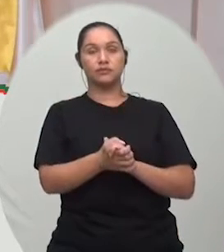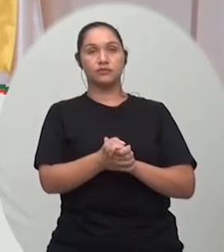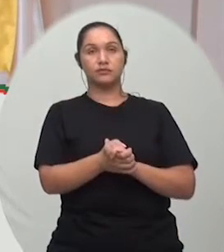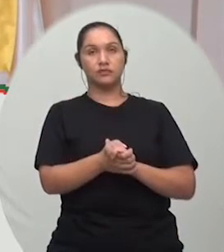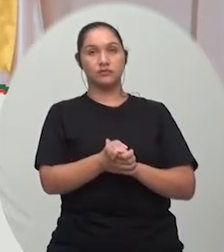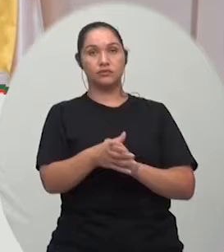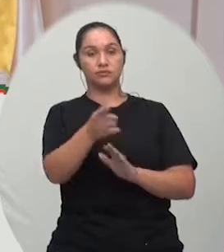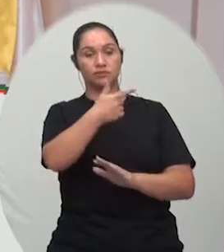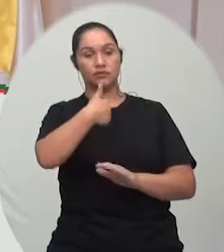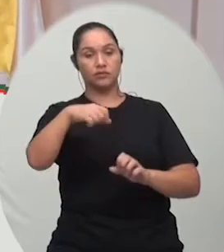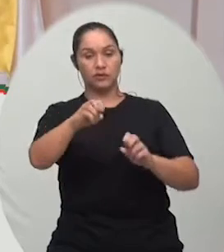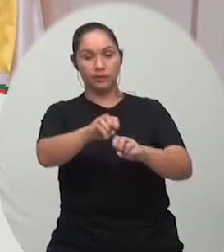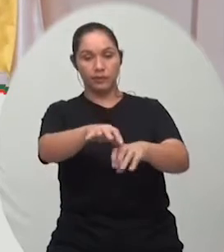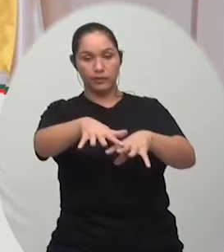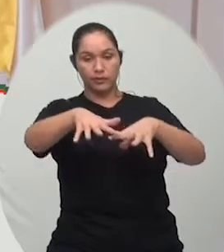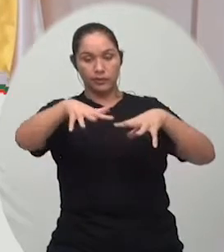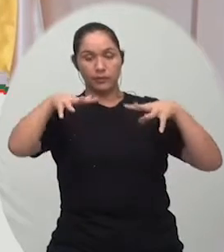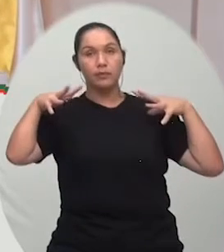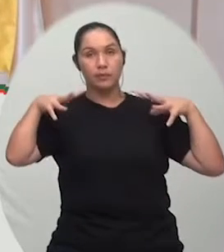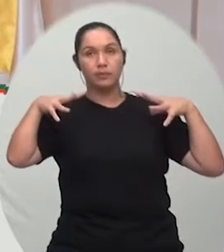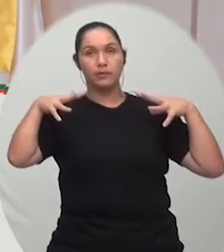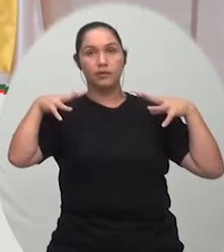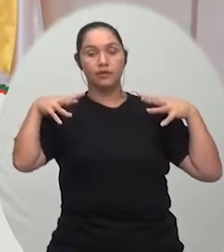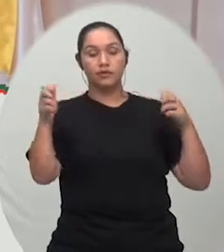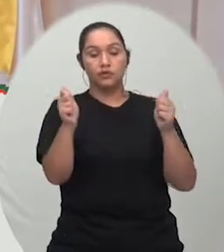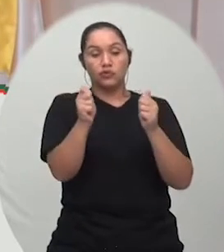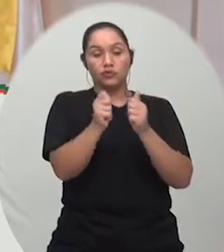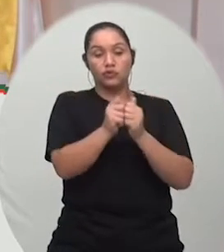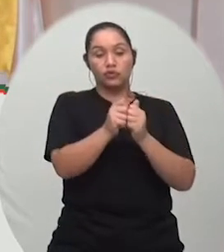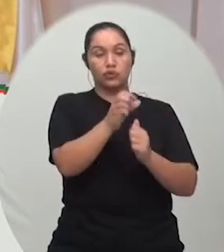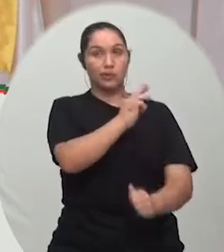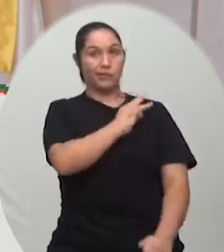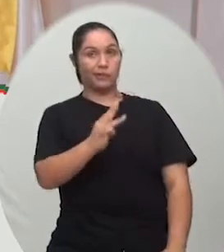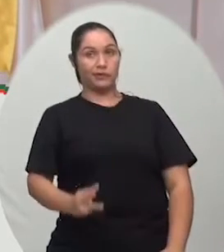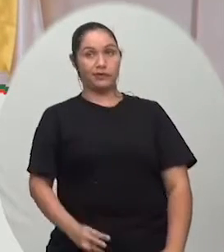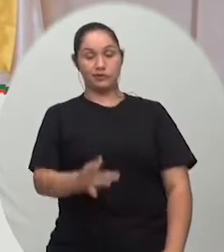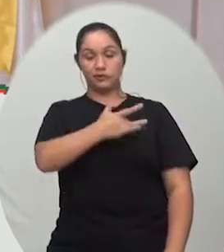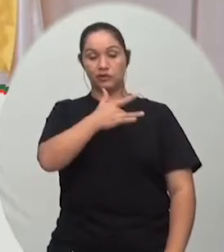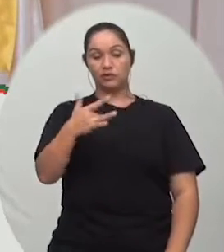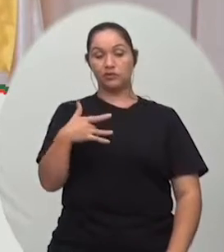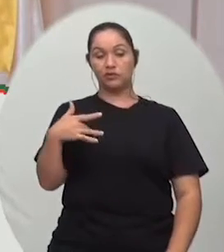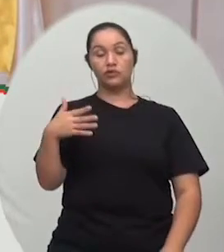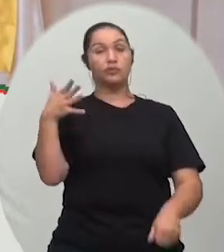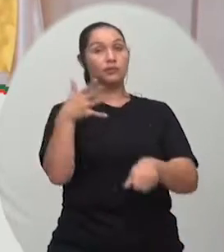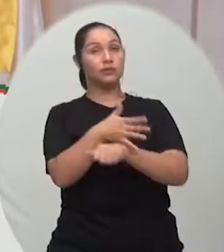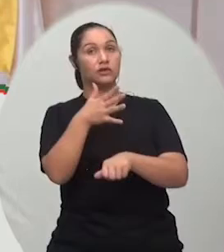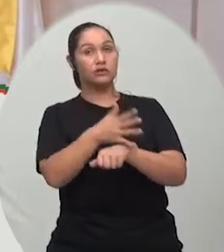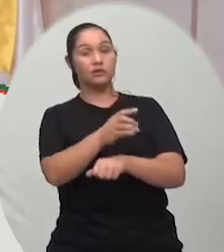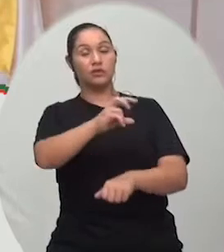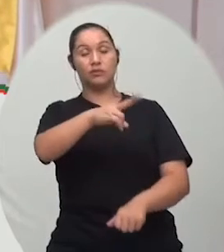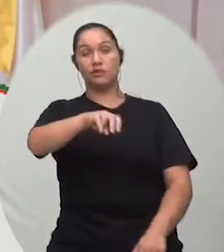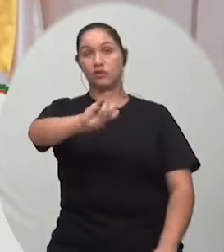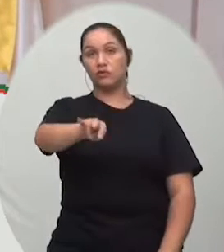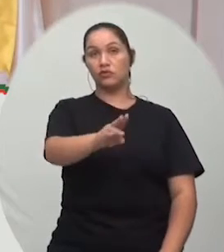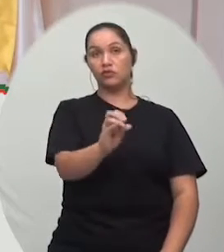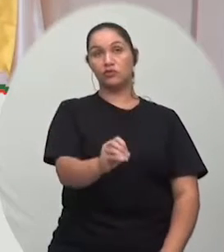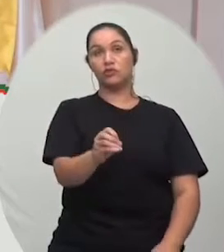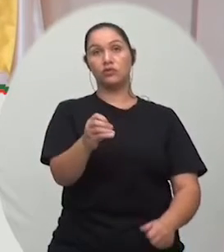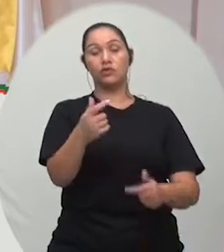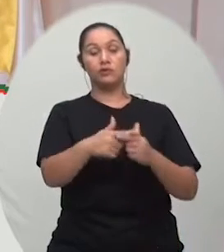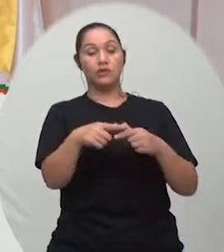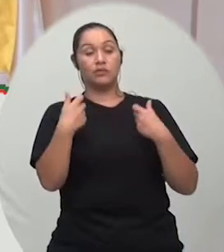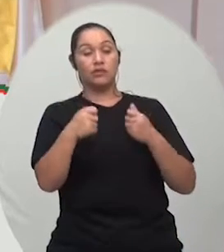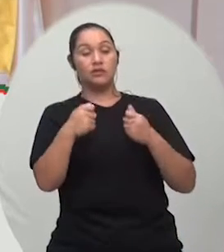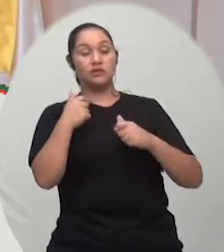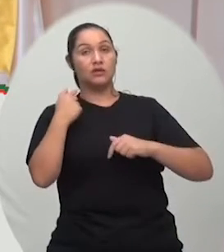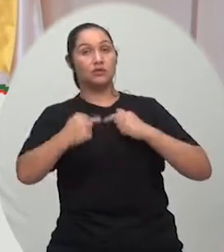estivemos numa audiência com o ministro da Saúde para tratar, vereador Júlio Colombo, justamente da UPA